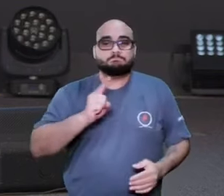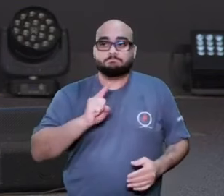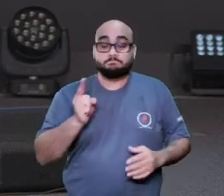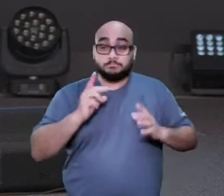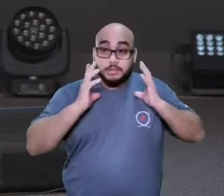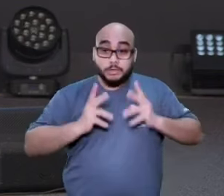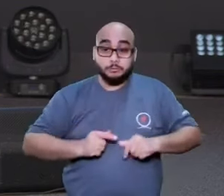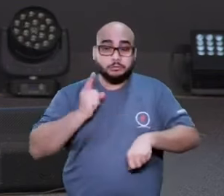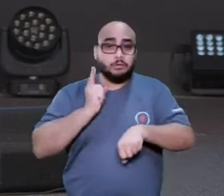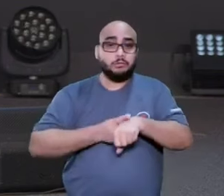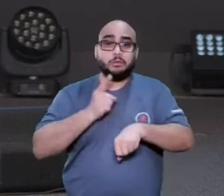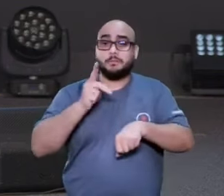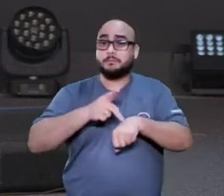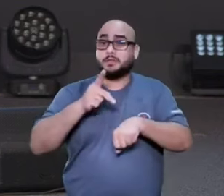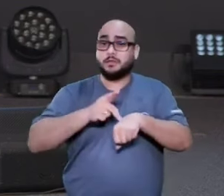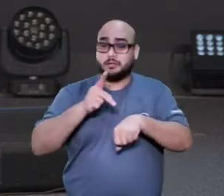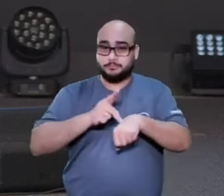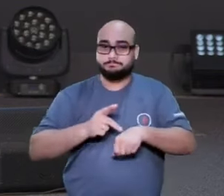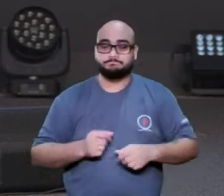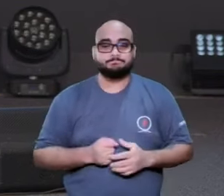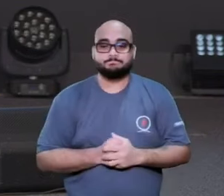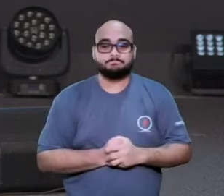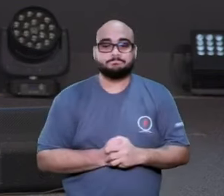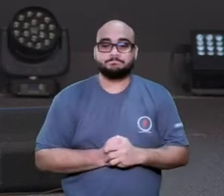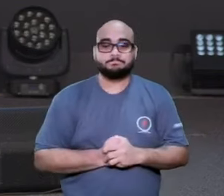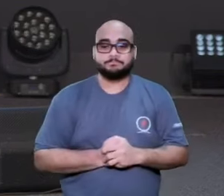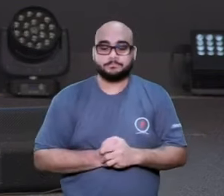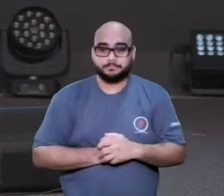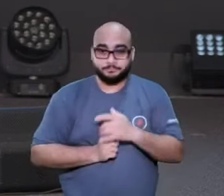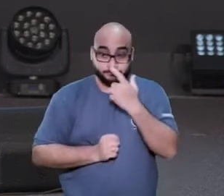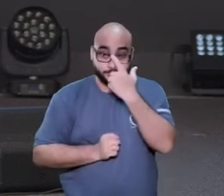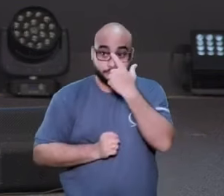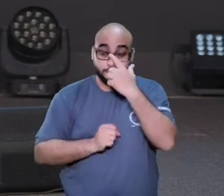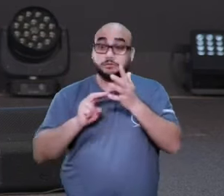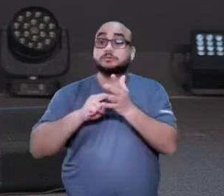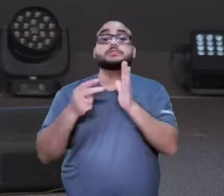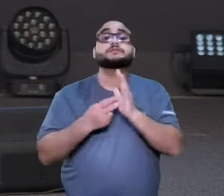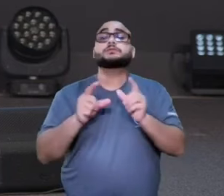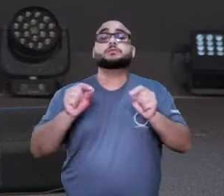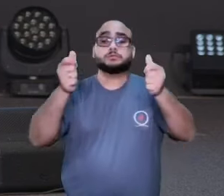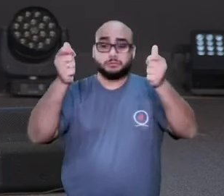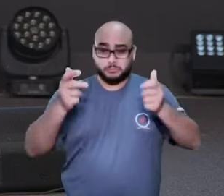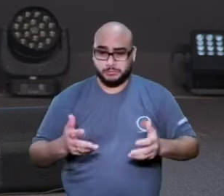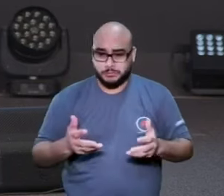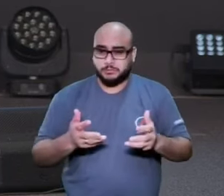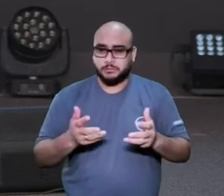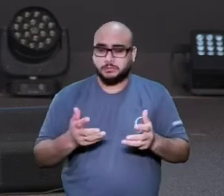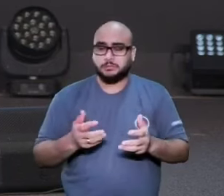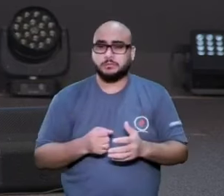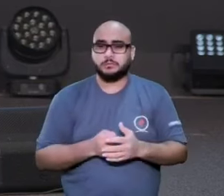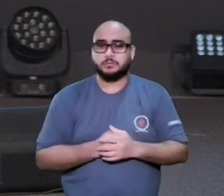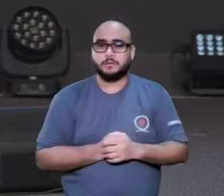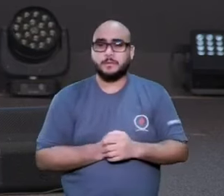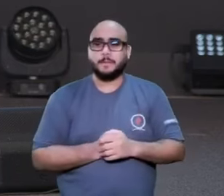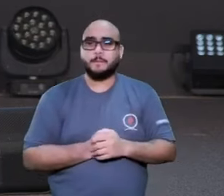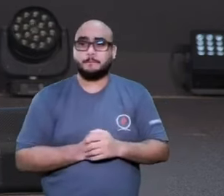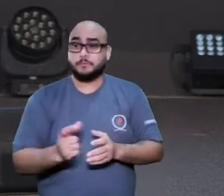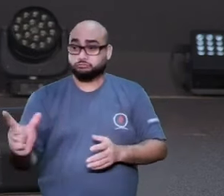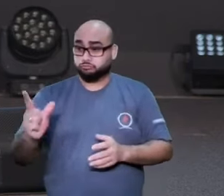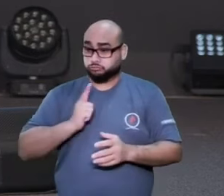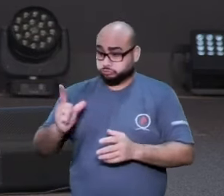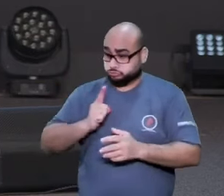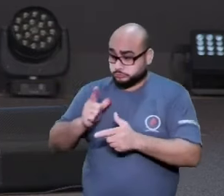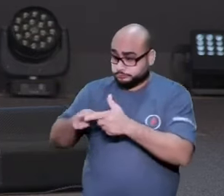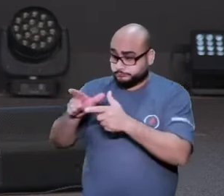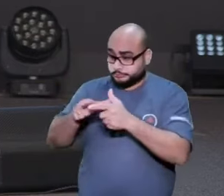petrificada aí você me pergunta o que que isto significa dizer Amado existem circunstâncias